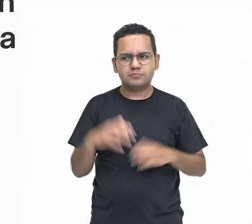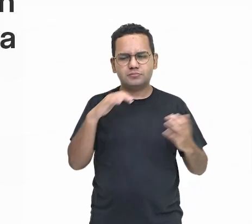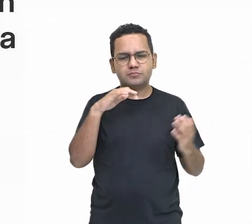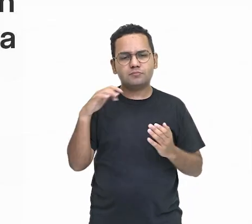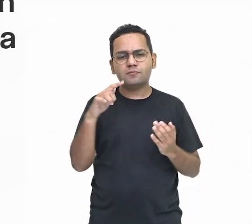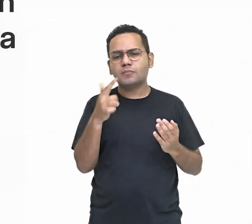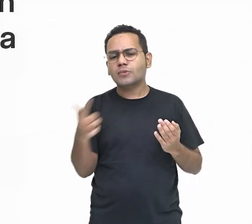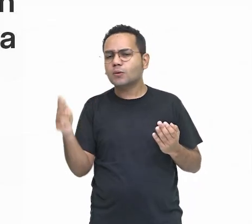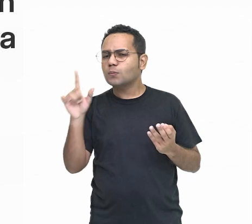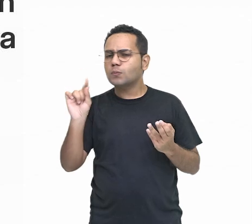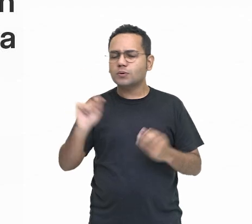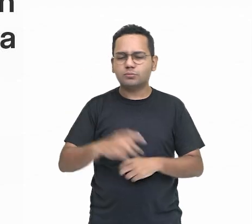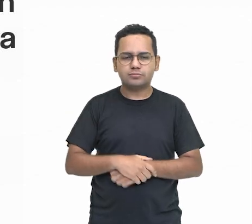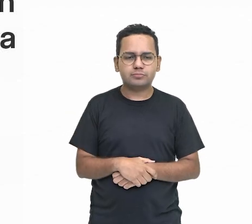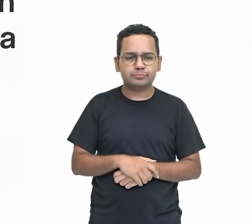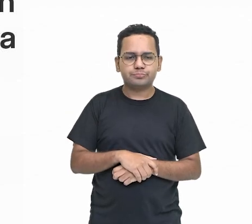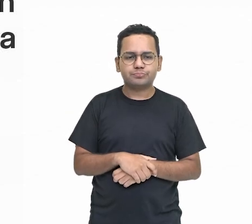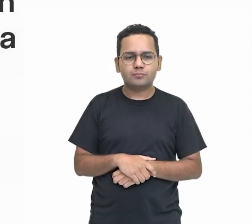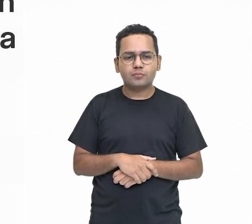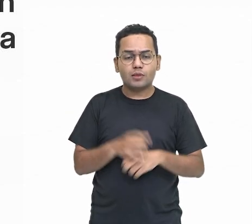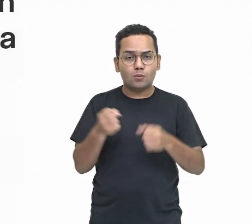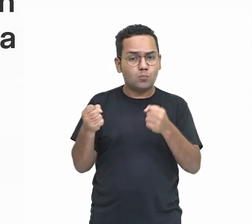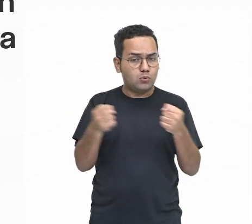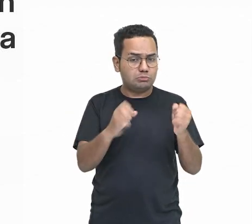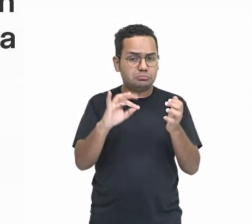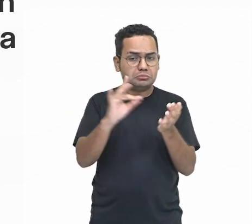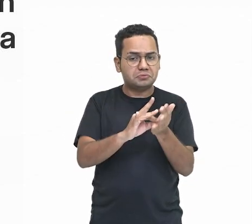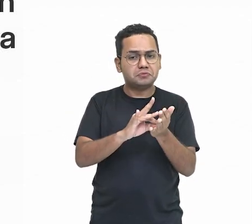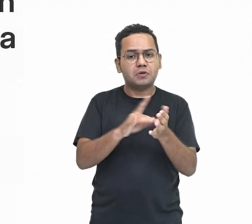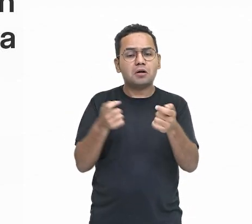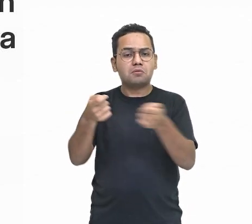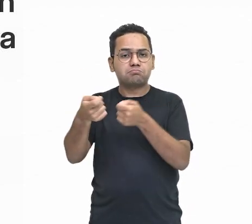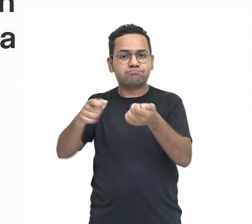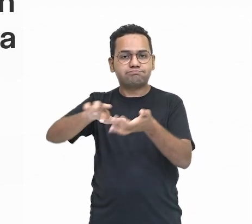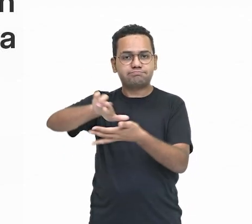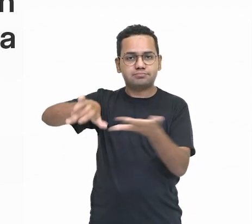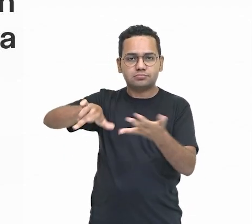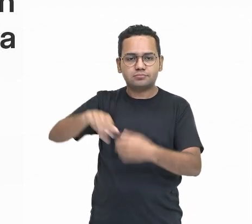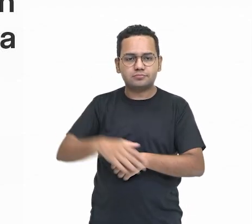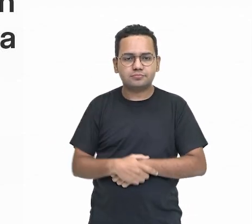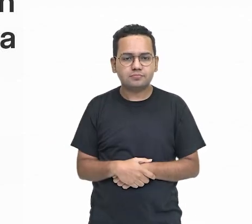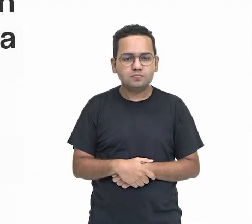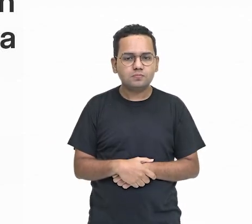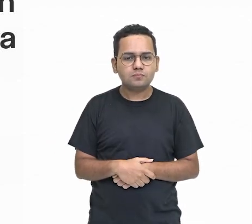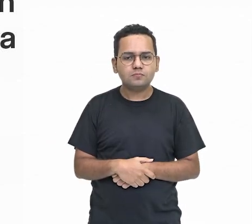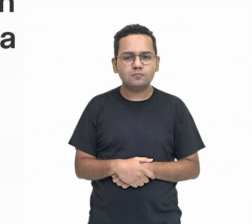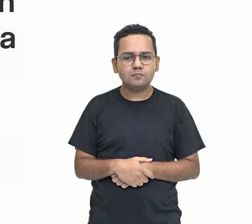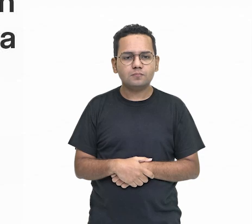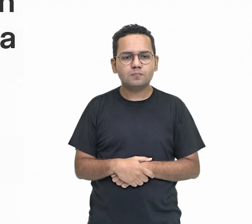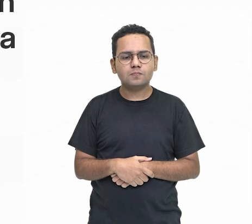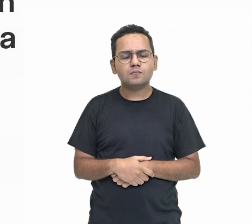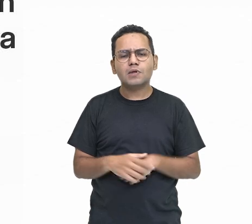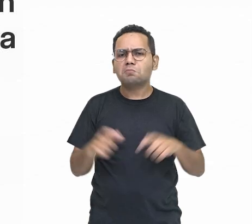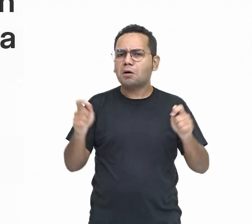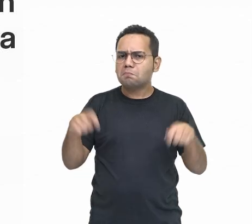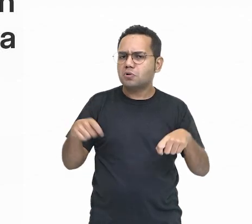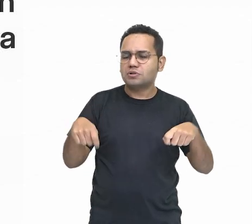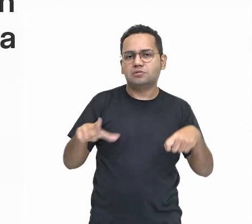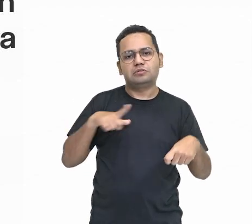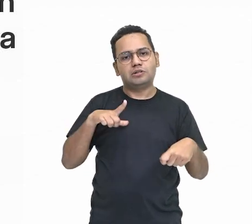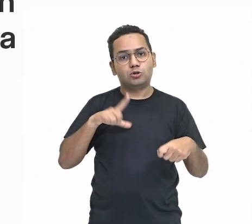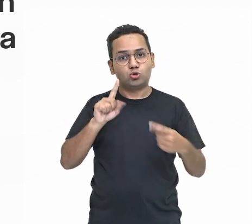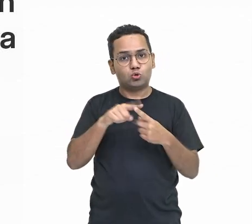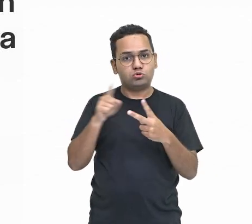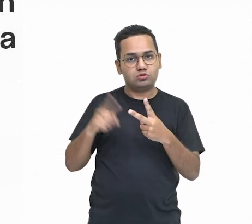O poder legítimo e as forças de dominação. As formas de exercer o poder podem ser legítimas ou